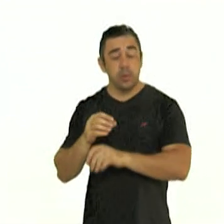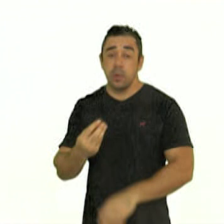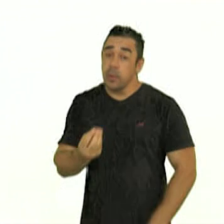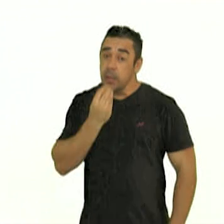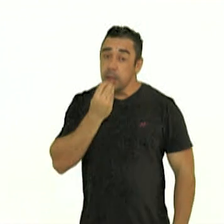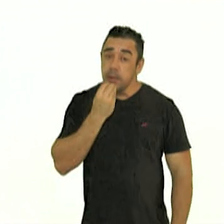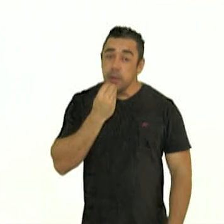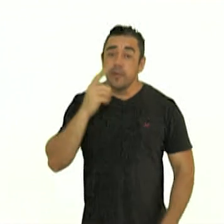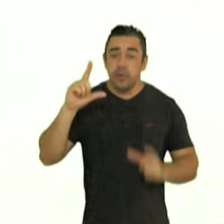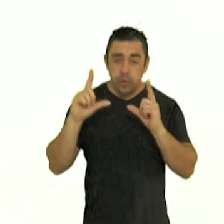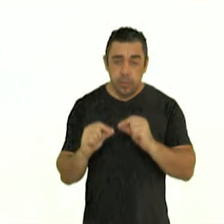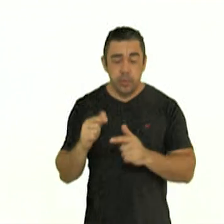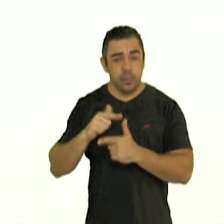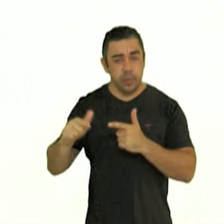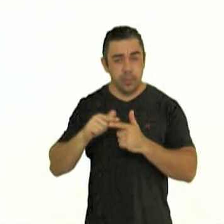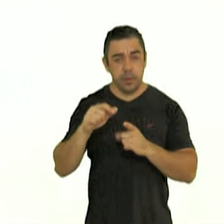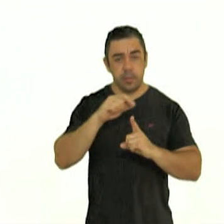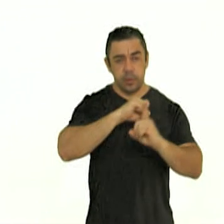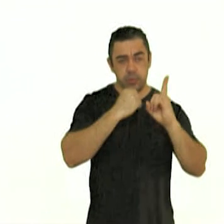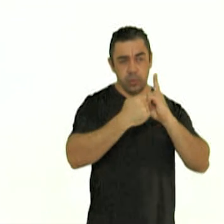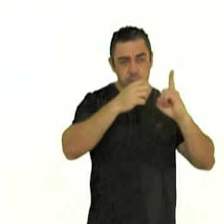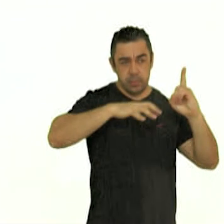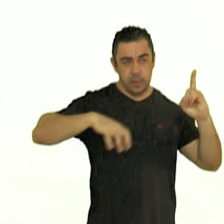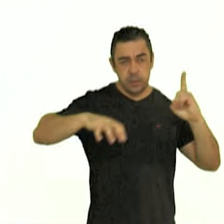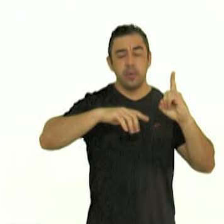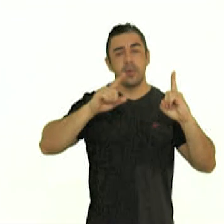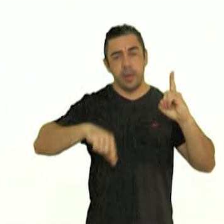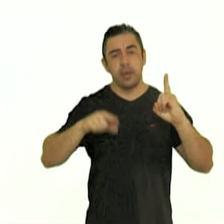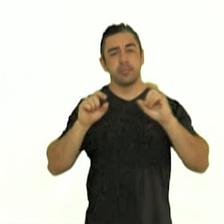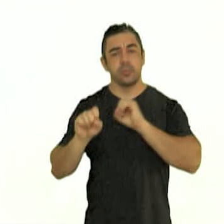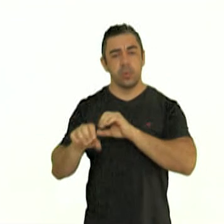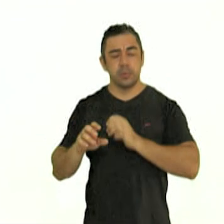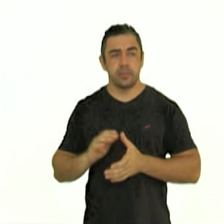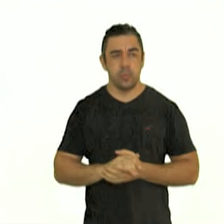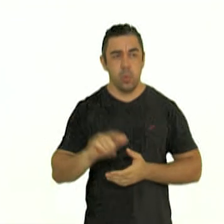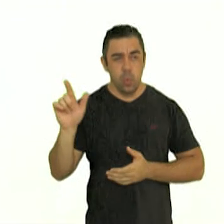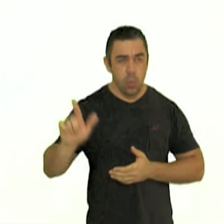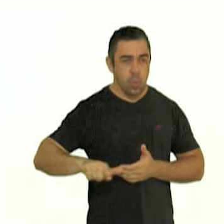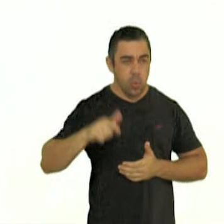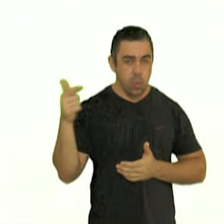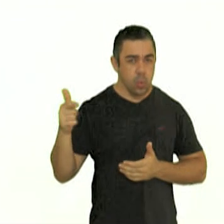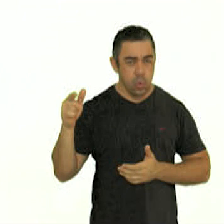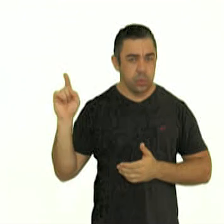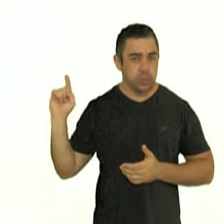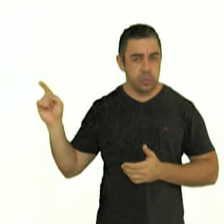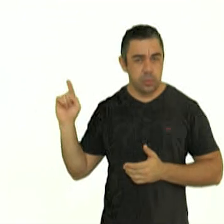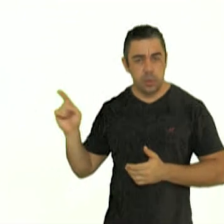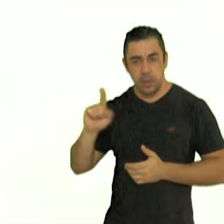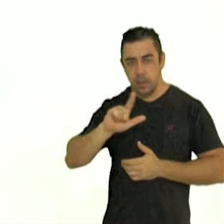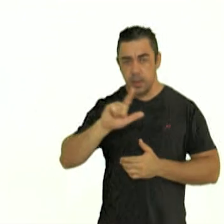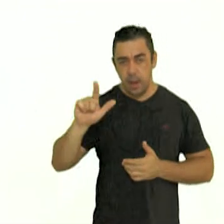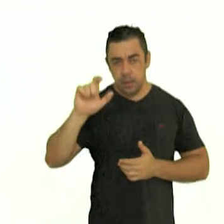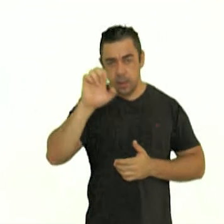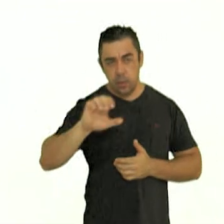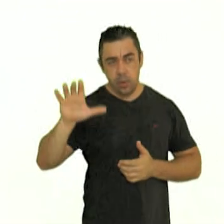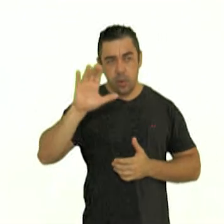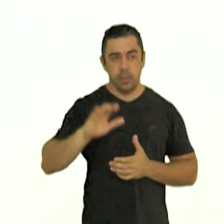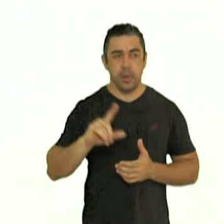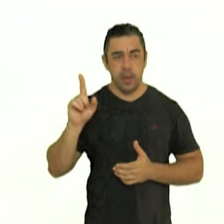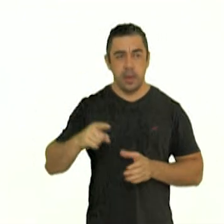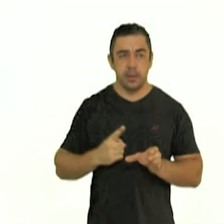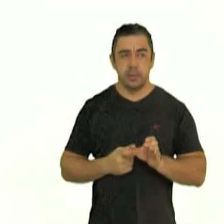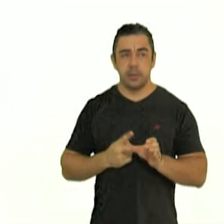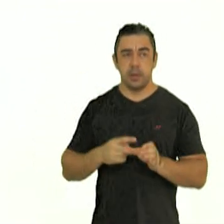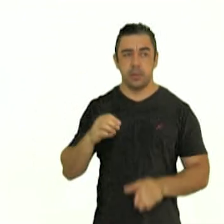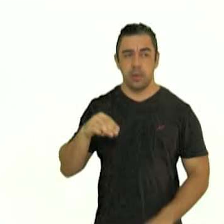problemas socioespaciais encontrados por lá. Outro destaque aí da parte leste da Europa seria Moscou, né,